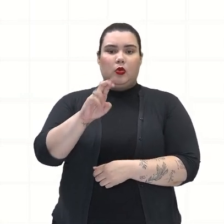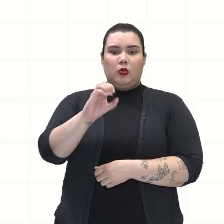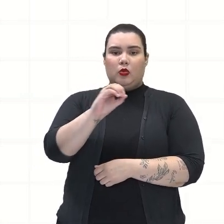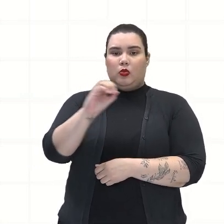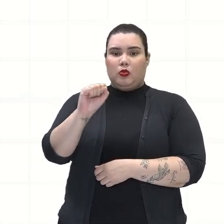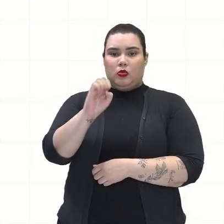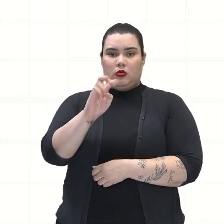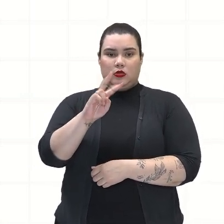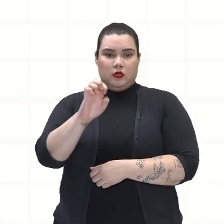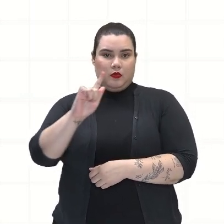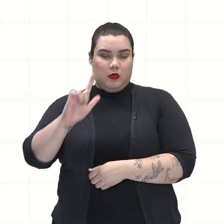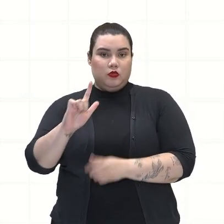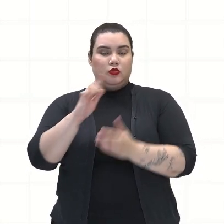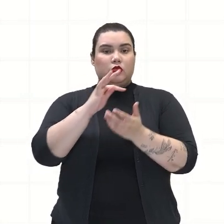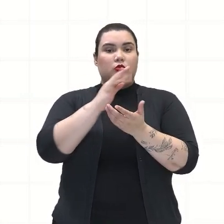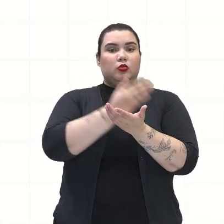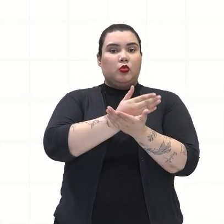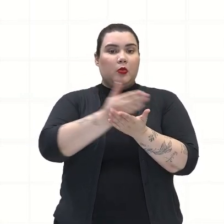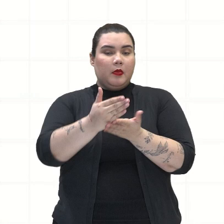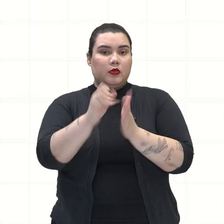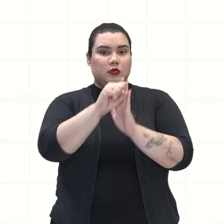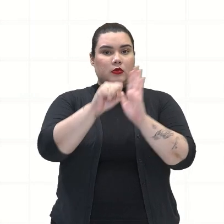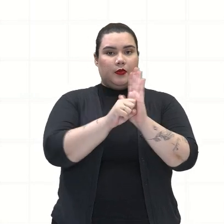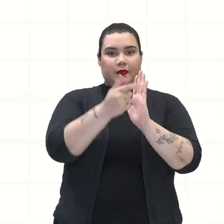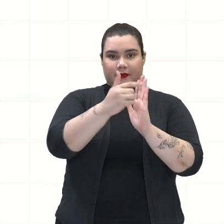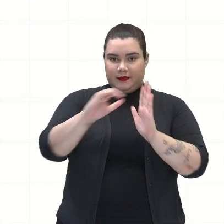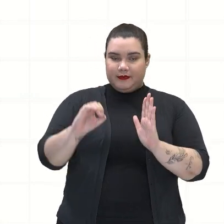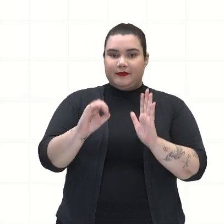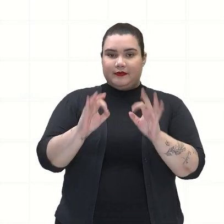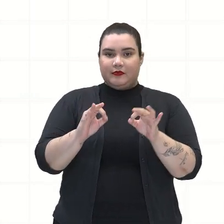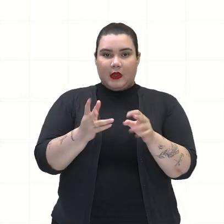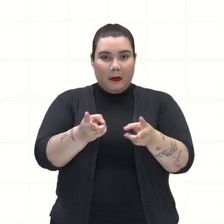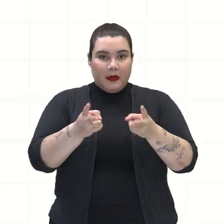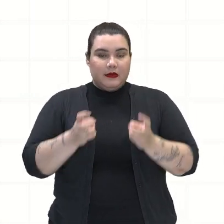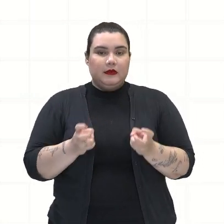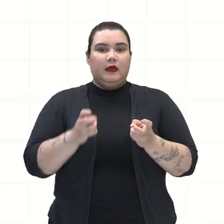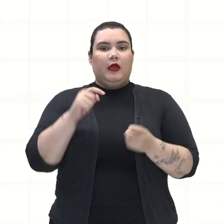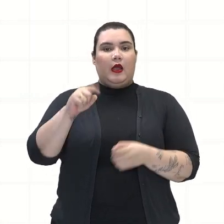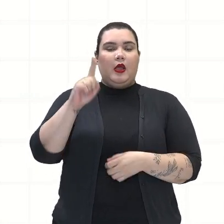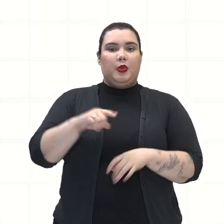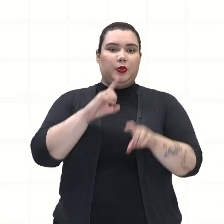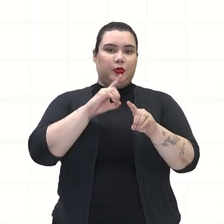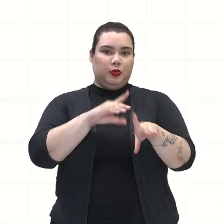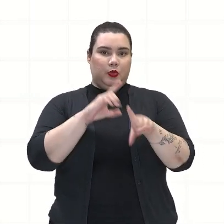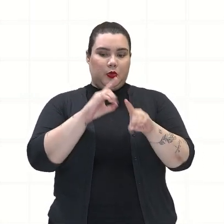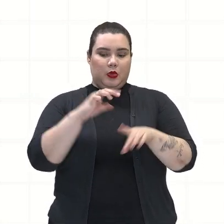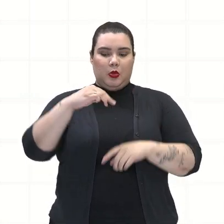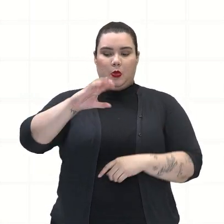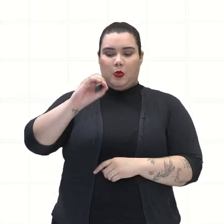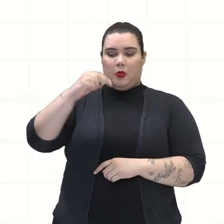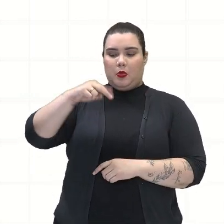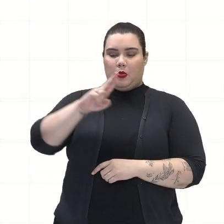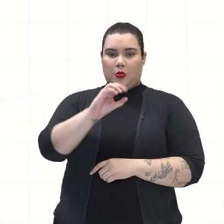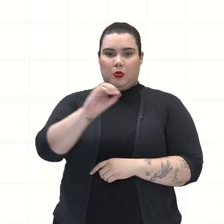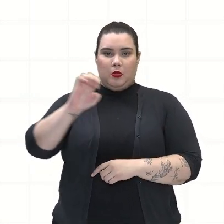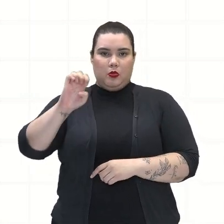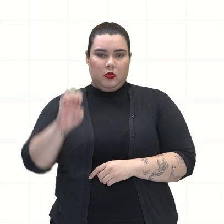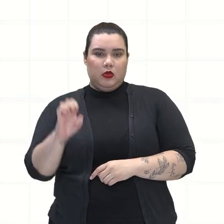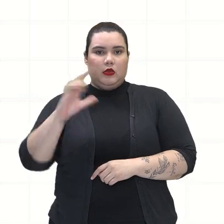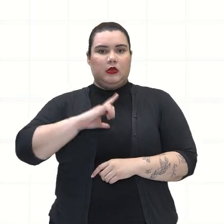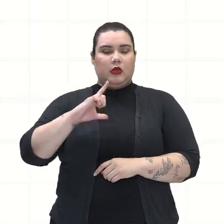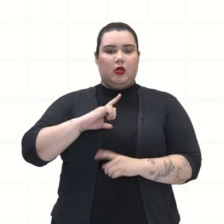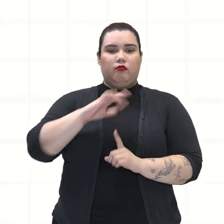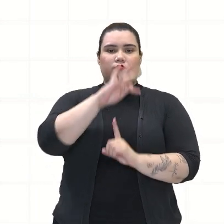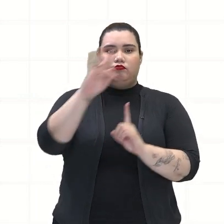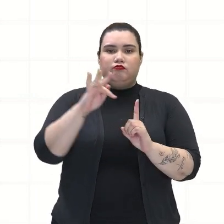do século XX. Então você tem justamente, né, essa doutrina Monroe sendo um